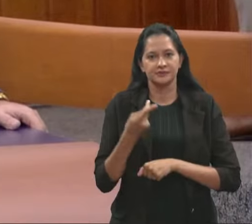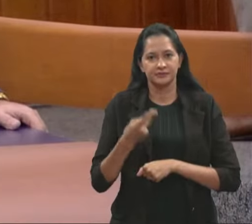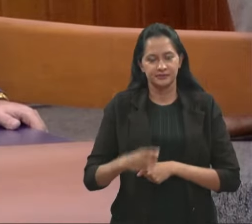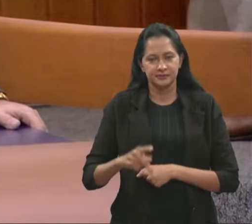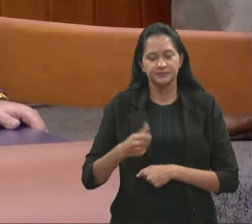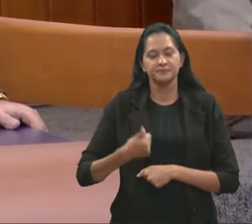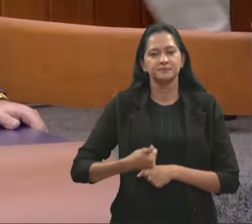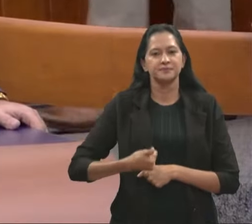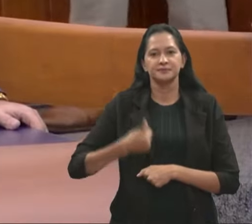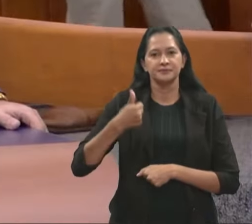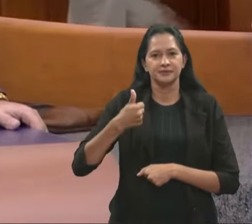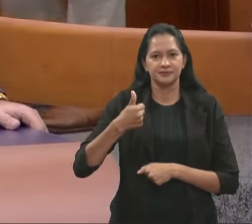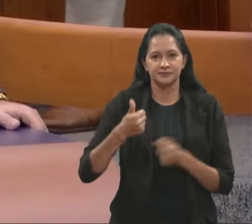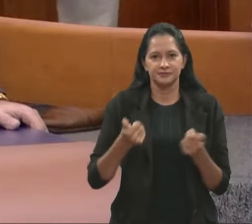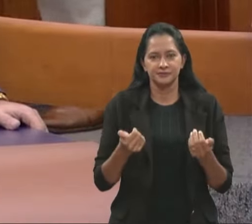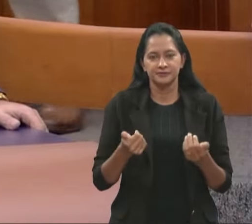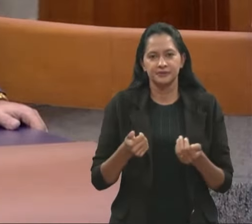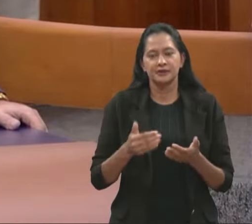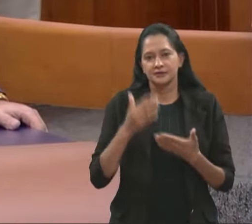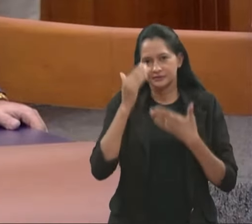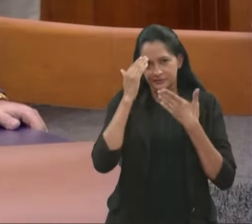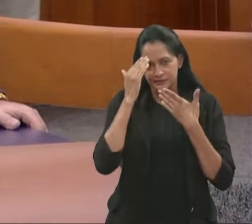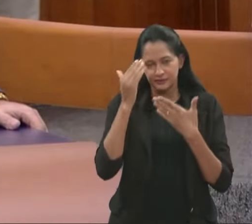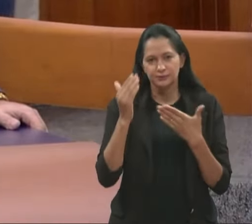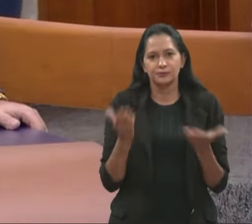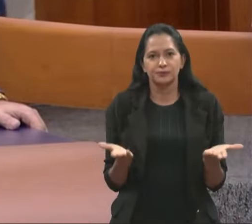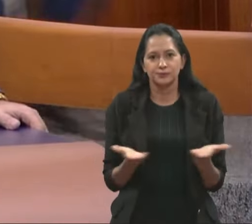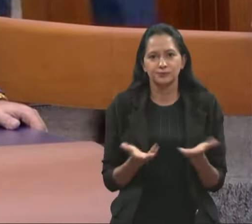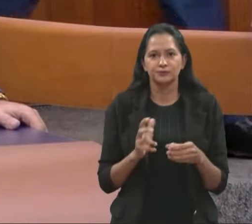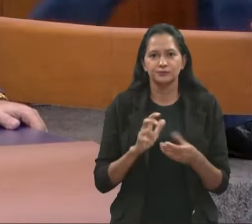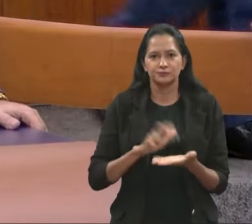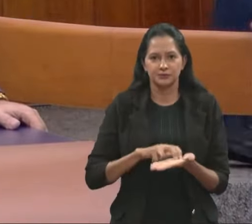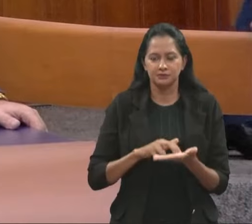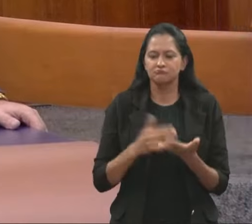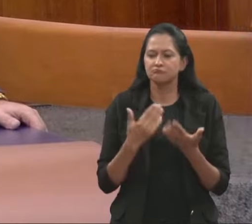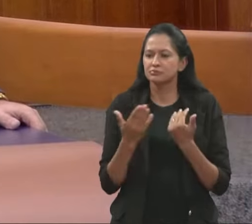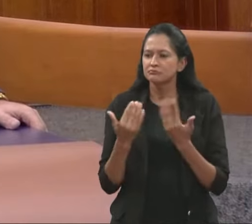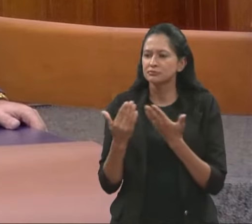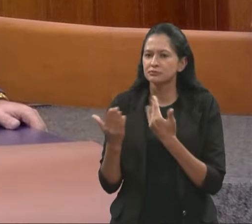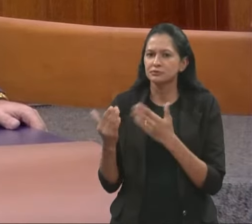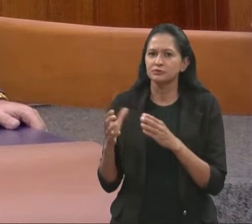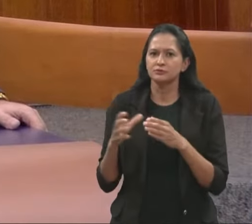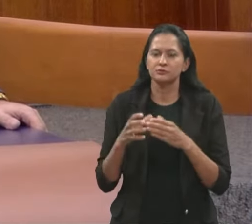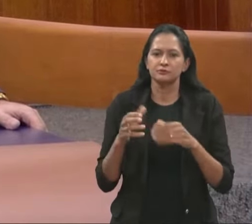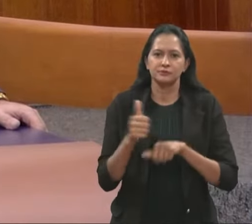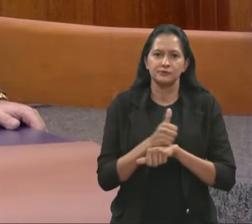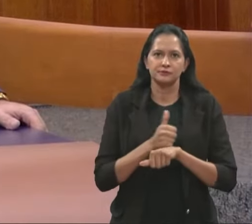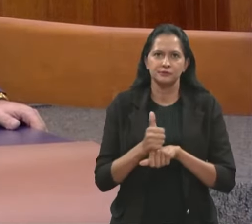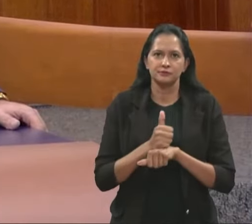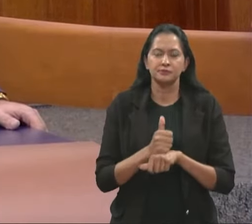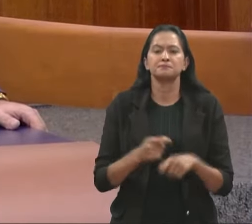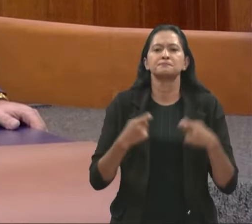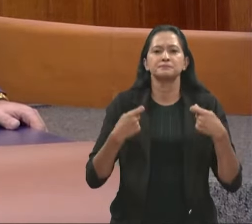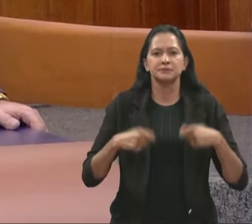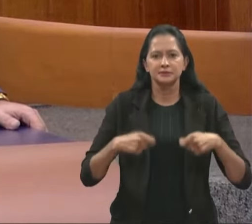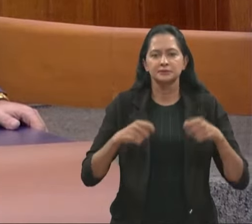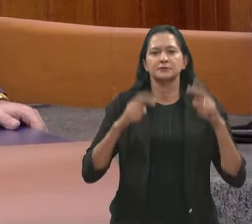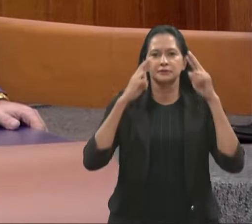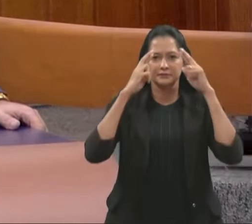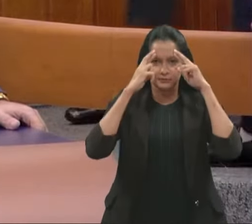tive logo de manhã ali com eles, ouvindo. Esse pessoal tem que ter o respeito, sim,